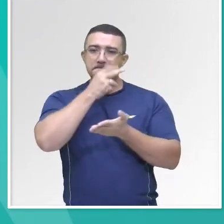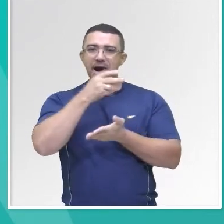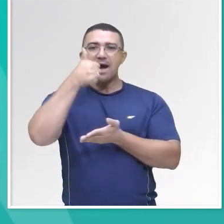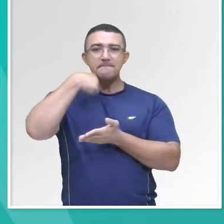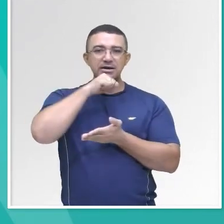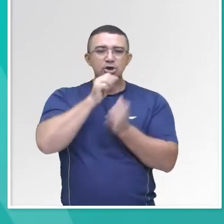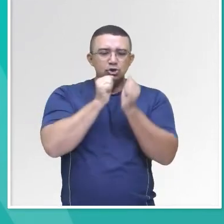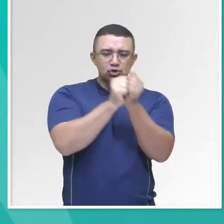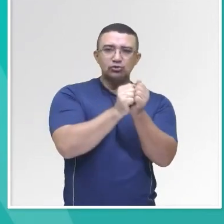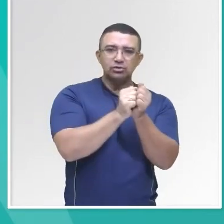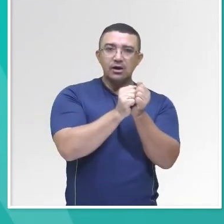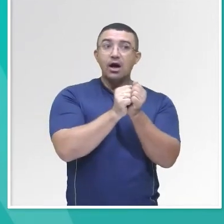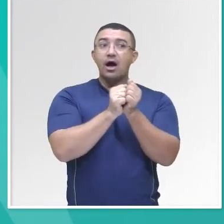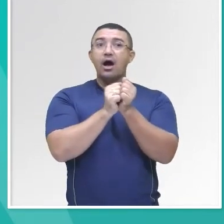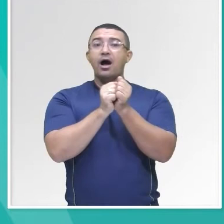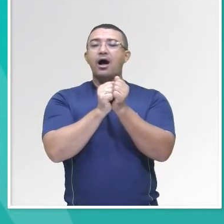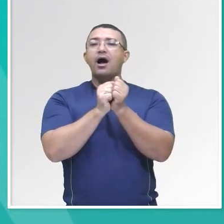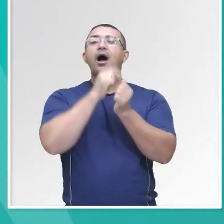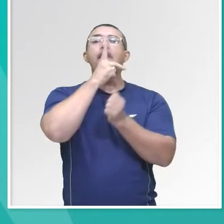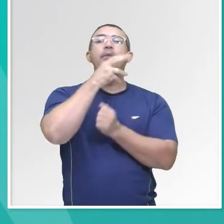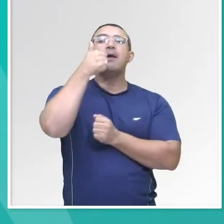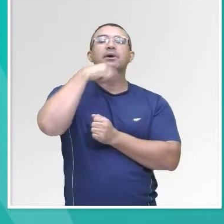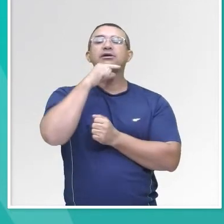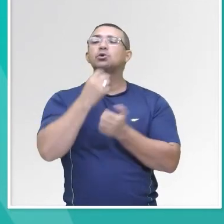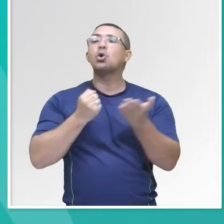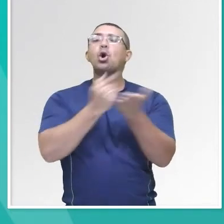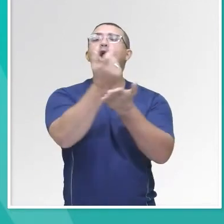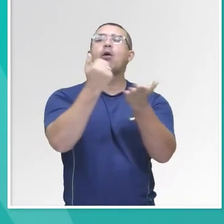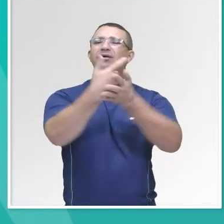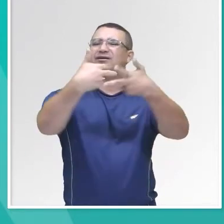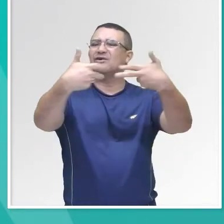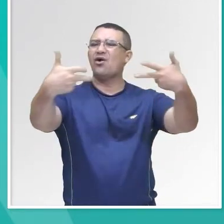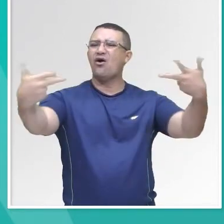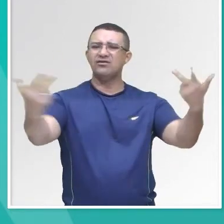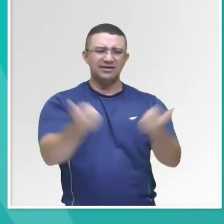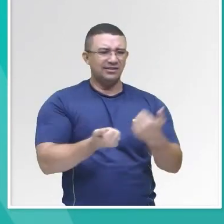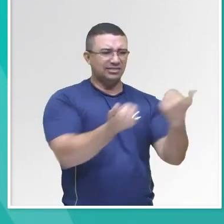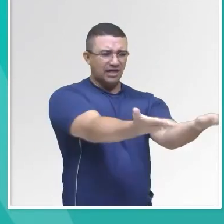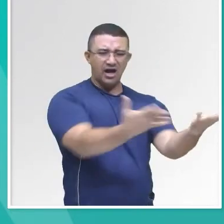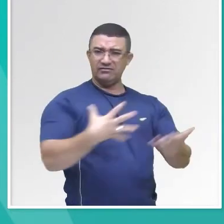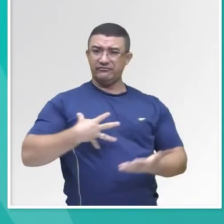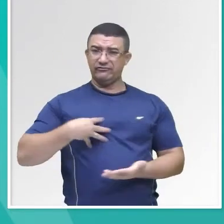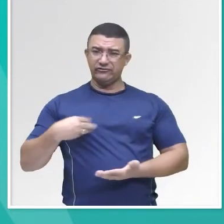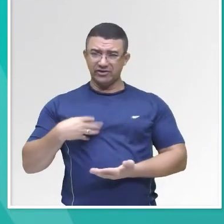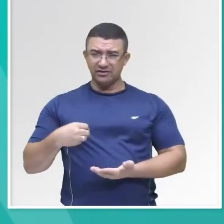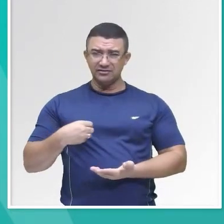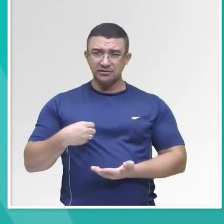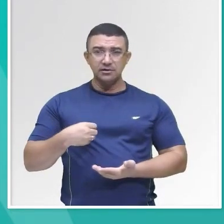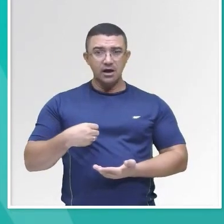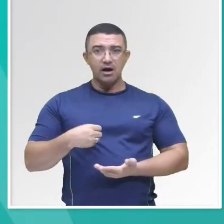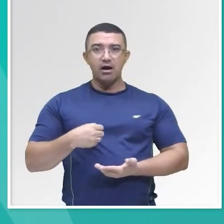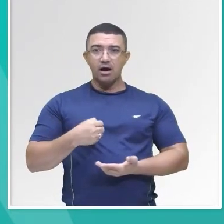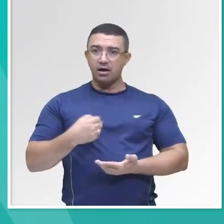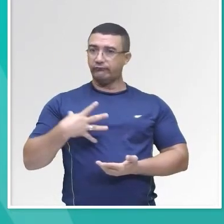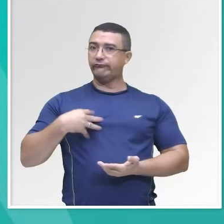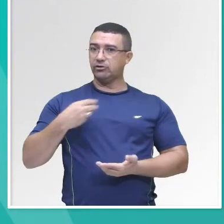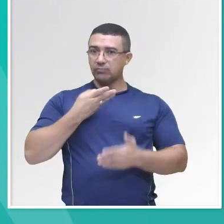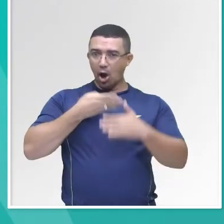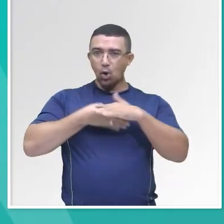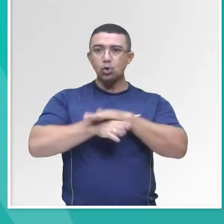está de acordo? Esse é o argumento dele, do autor, né? Do texto. Então,